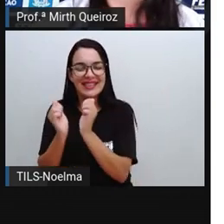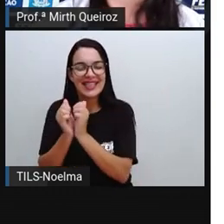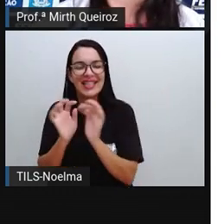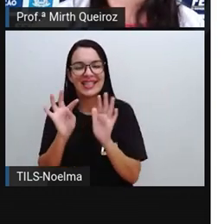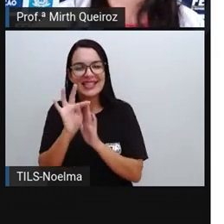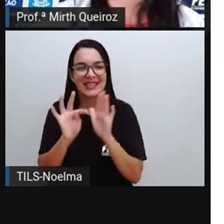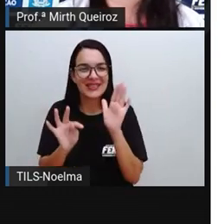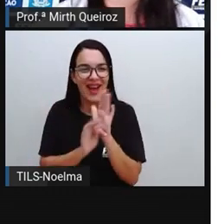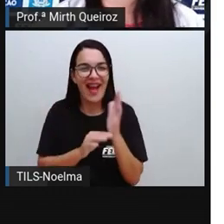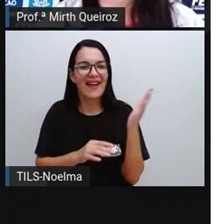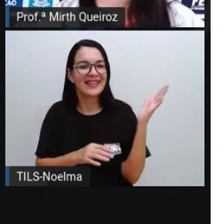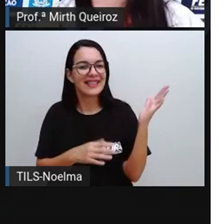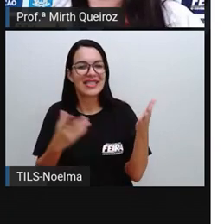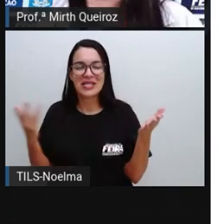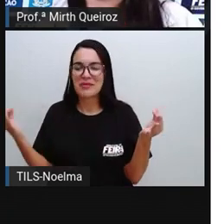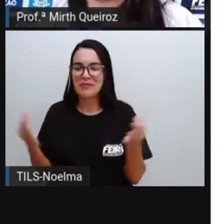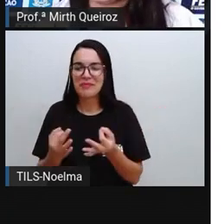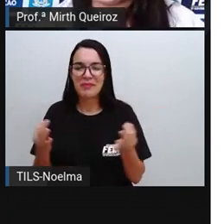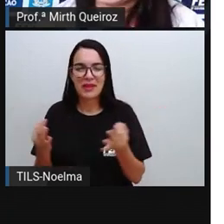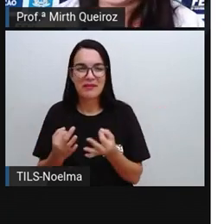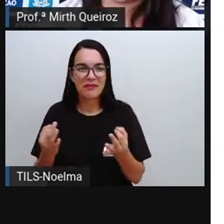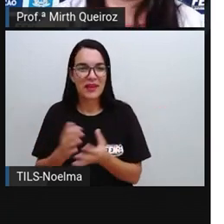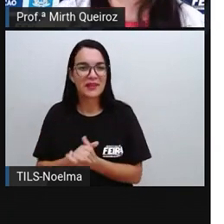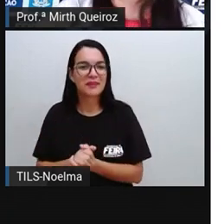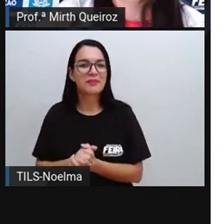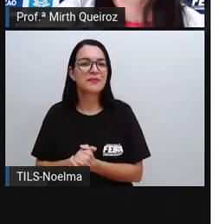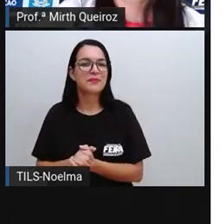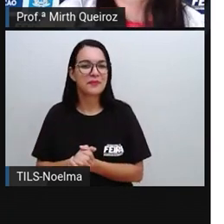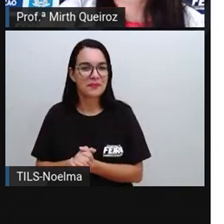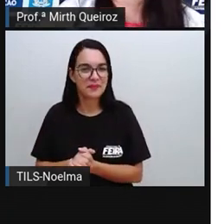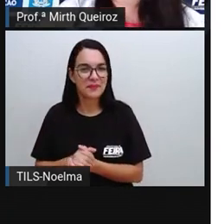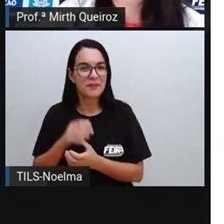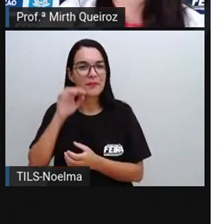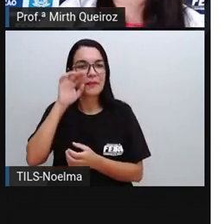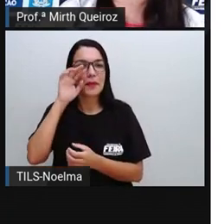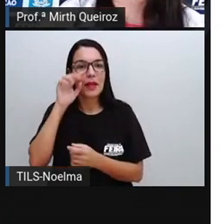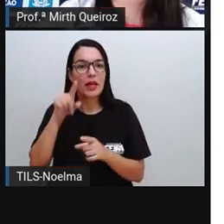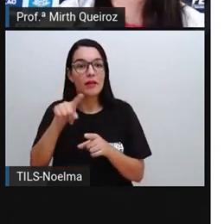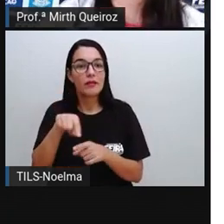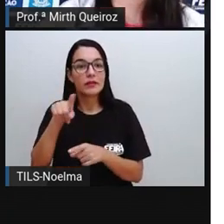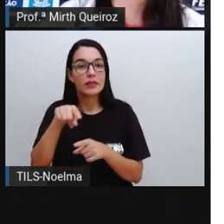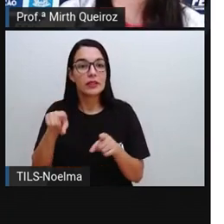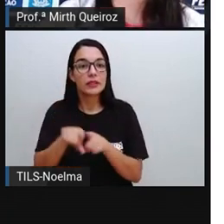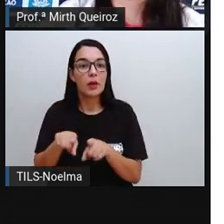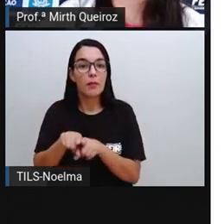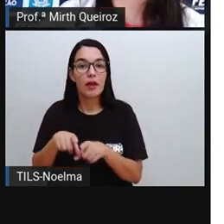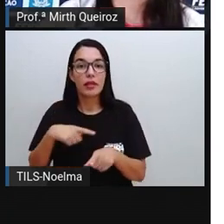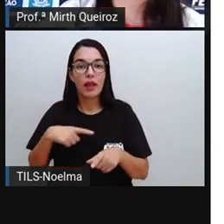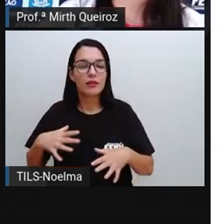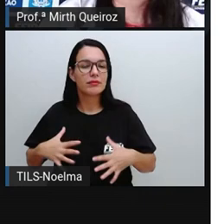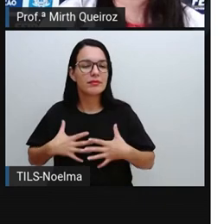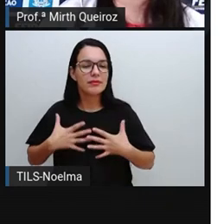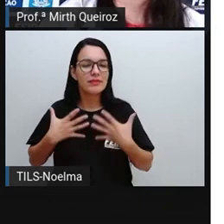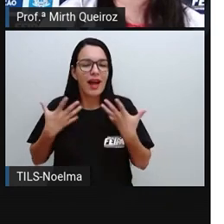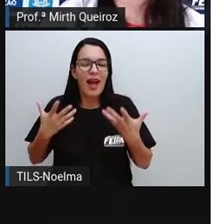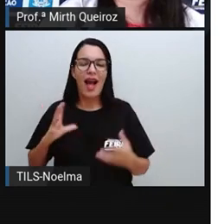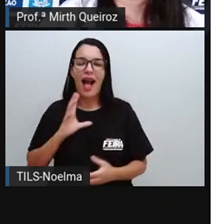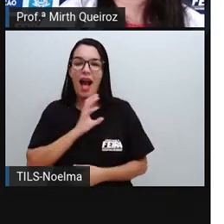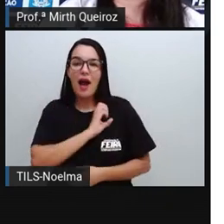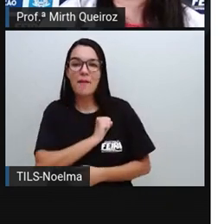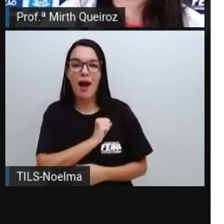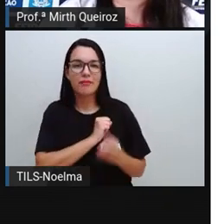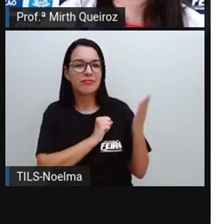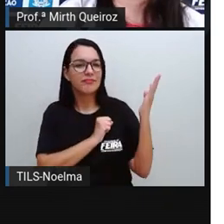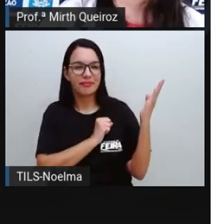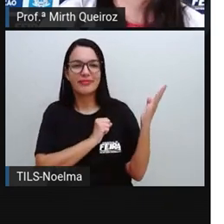aí, através dessas revistinhas, desses gibis. E vocês também vão ficar encantados aí por